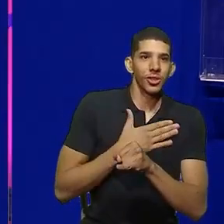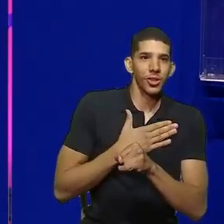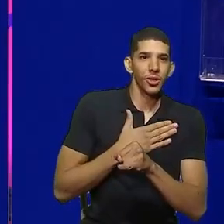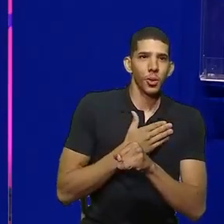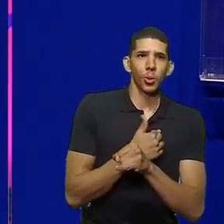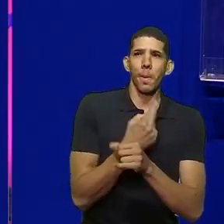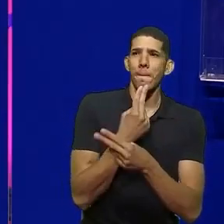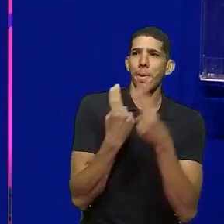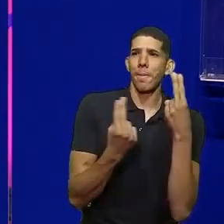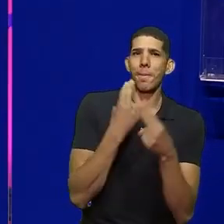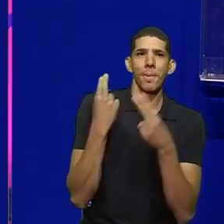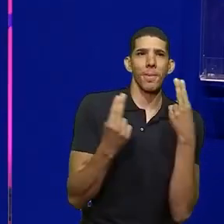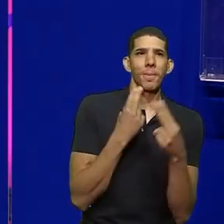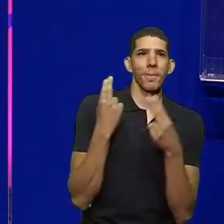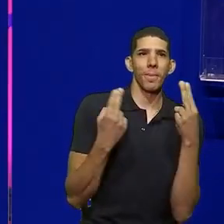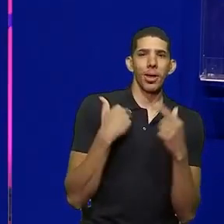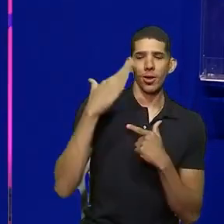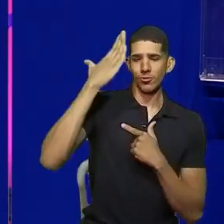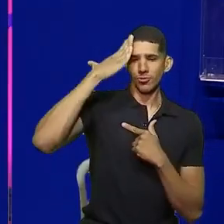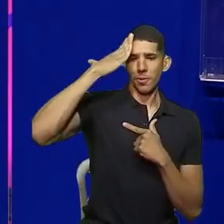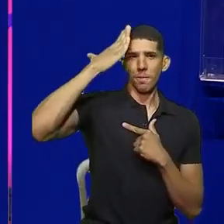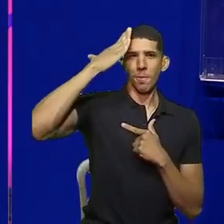eu estou famosa.